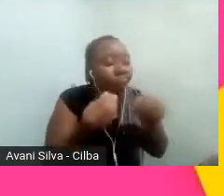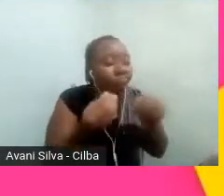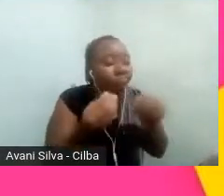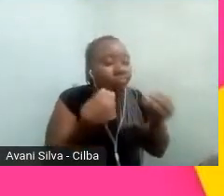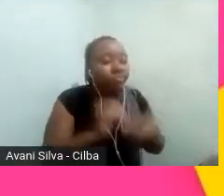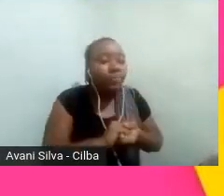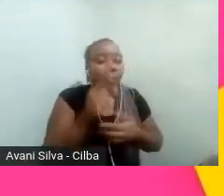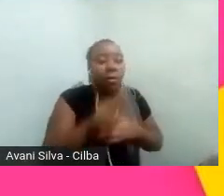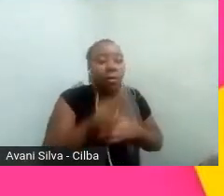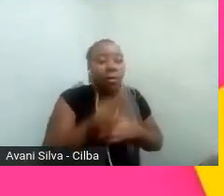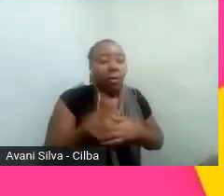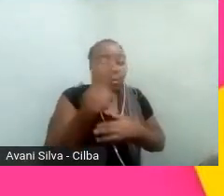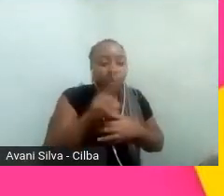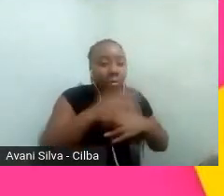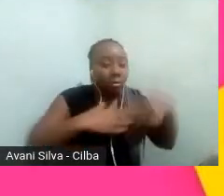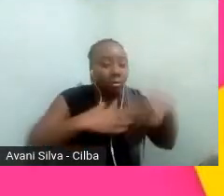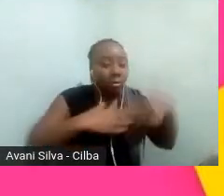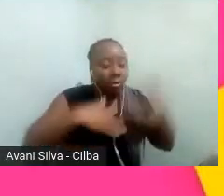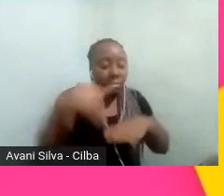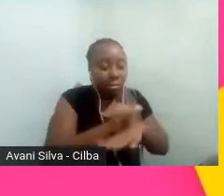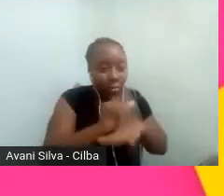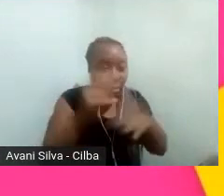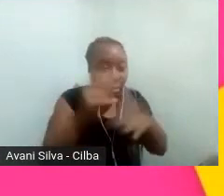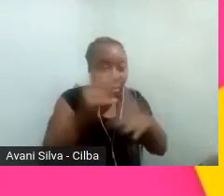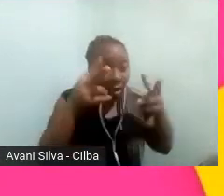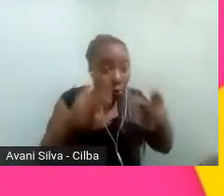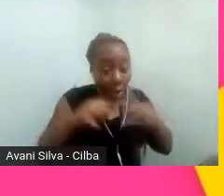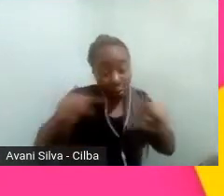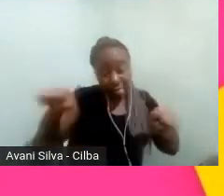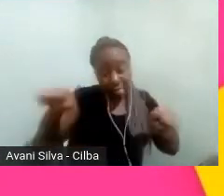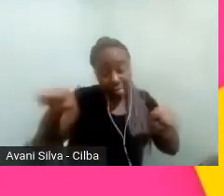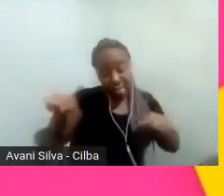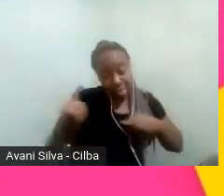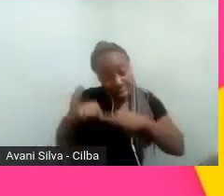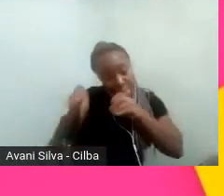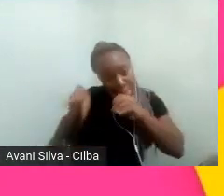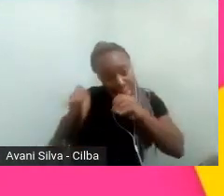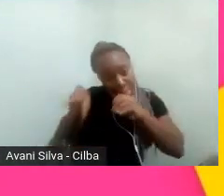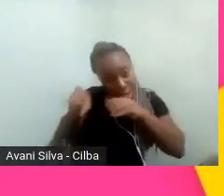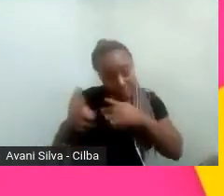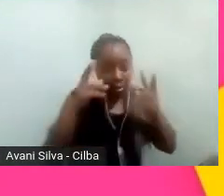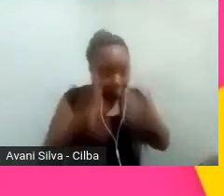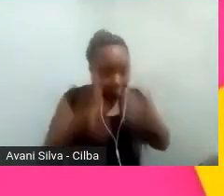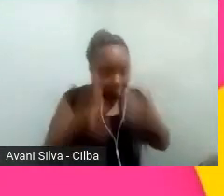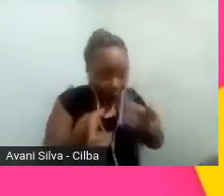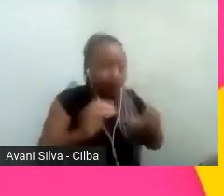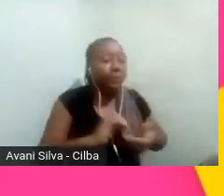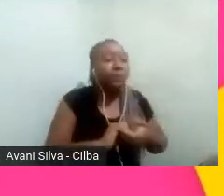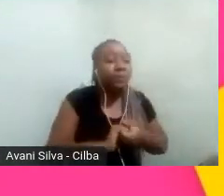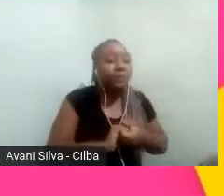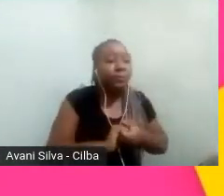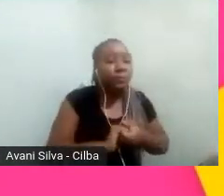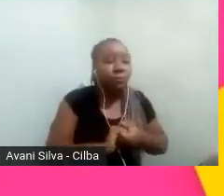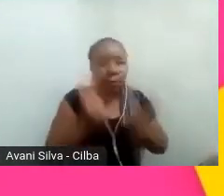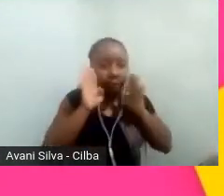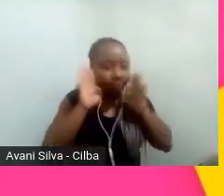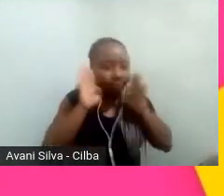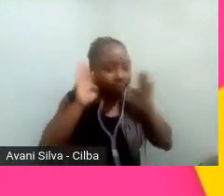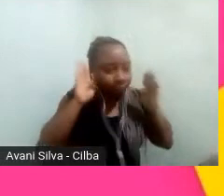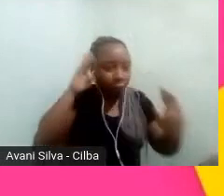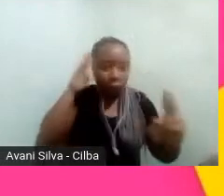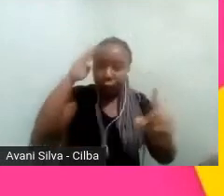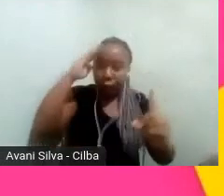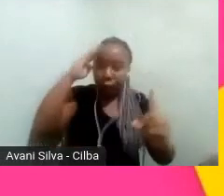uma metodologia igual eu uso na sala de aula. Então, eu vou ser bem objetivo e bem claro